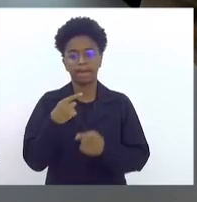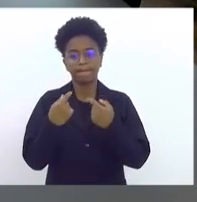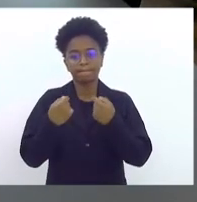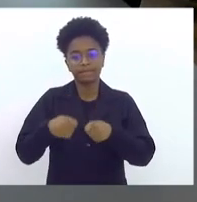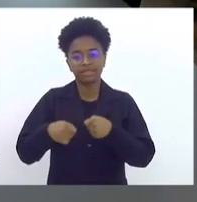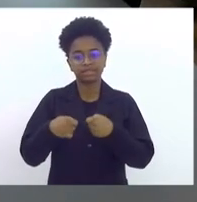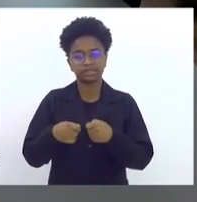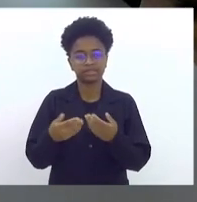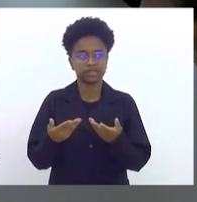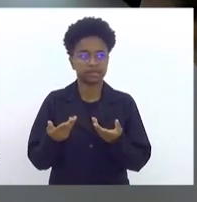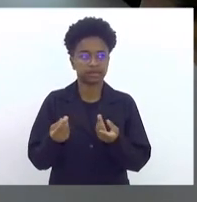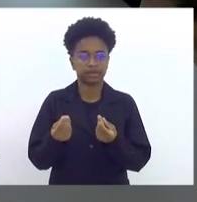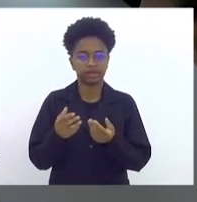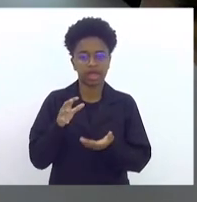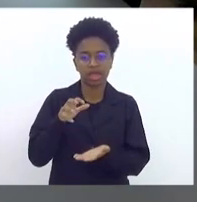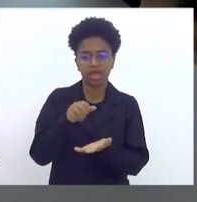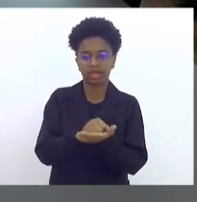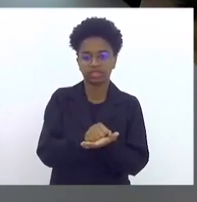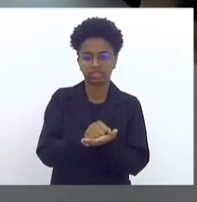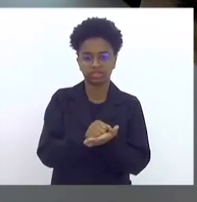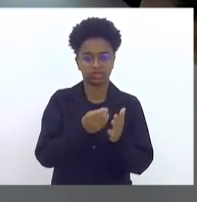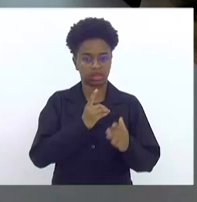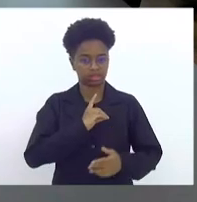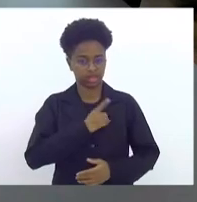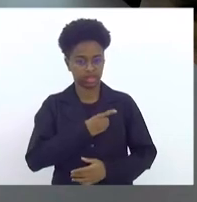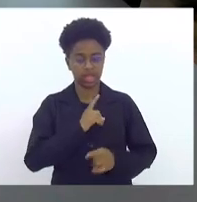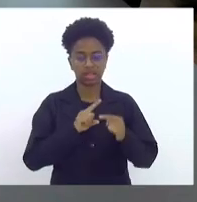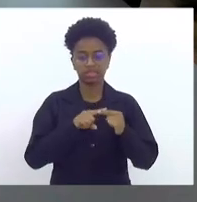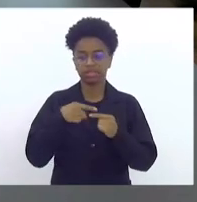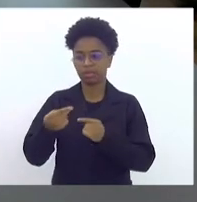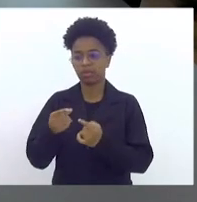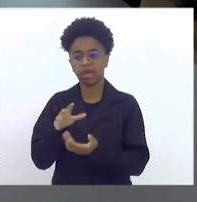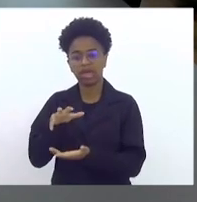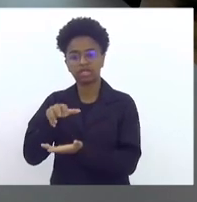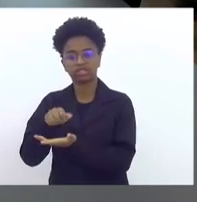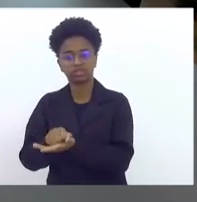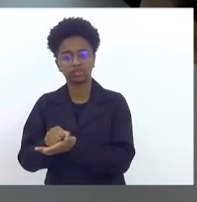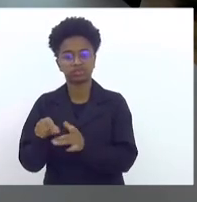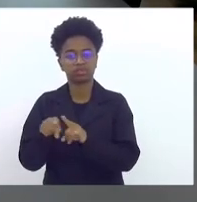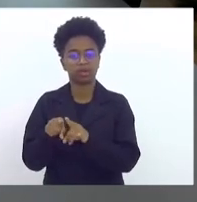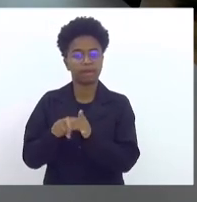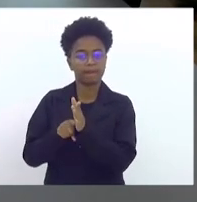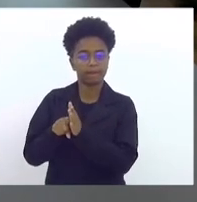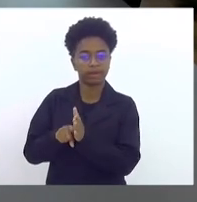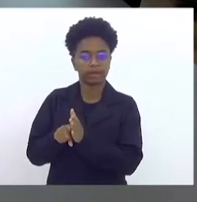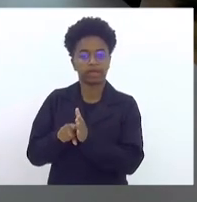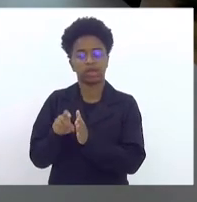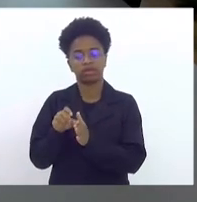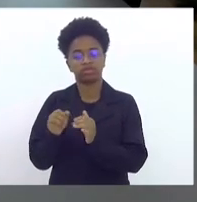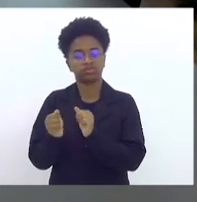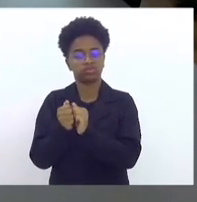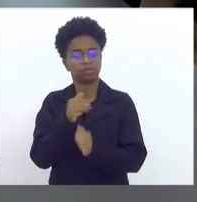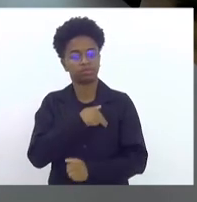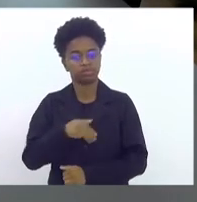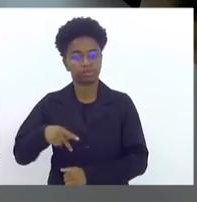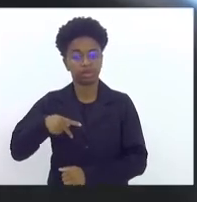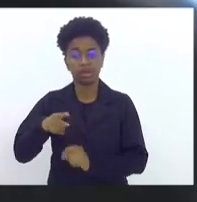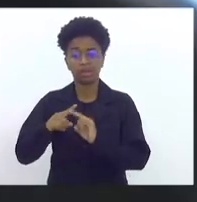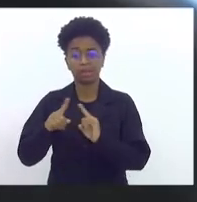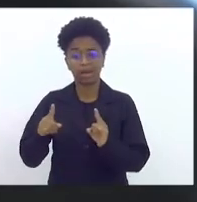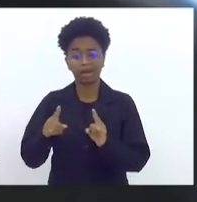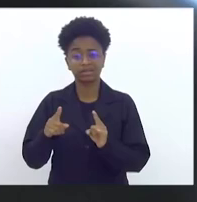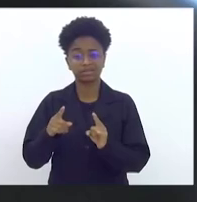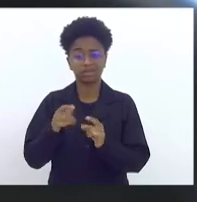fazer o registro na delegacia e depois o registro a busca também de repente ao Ministério Público essas notificações